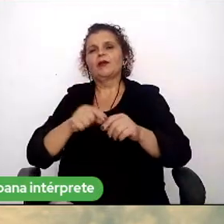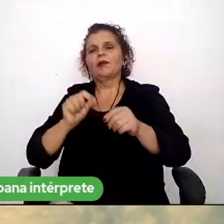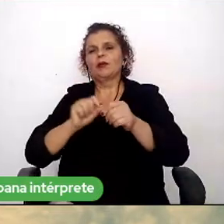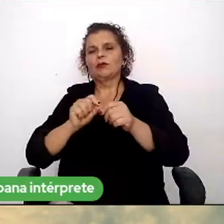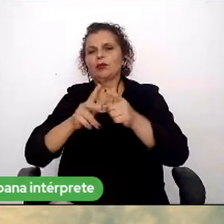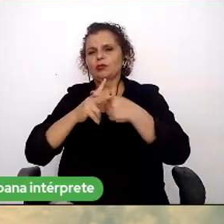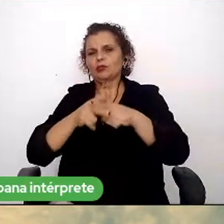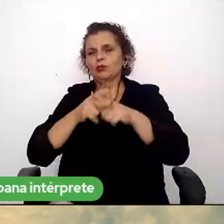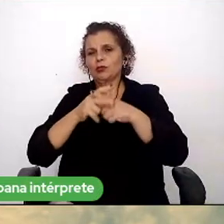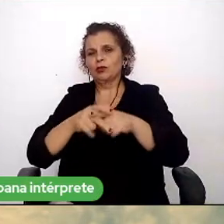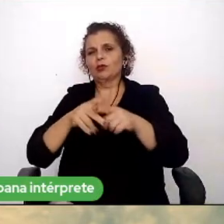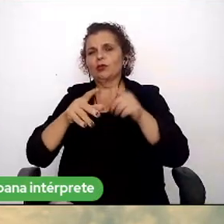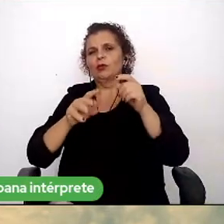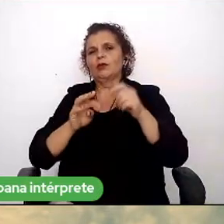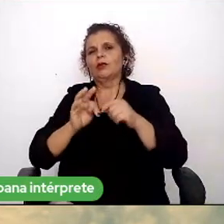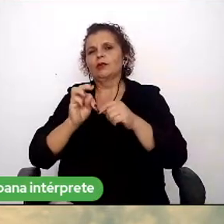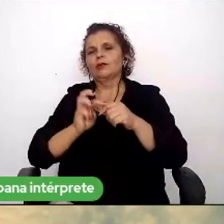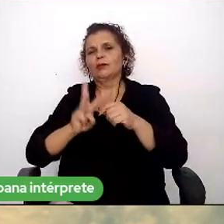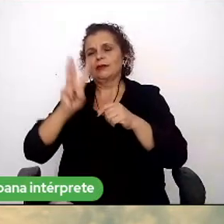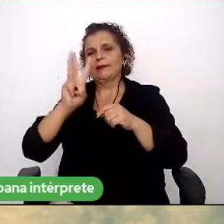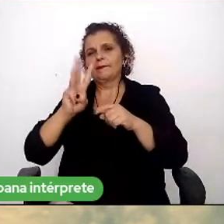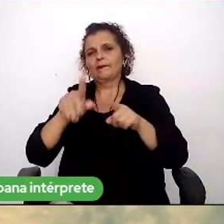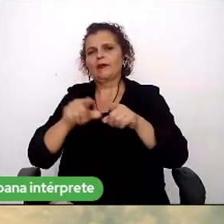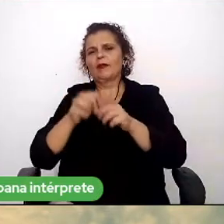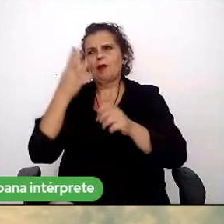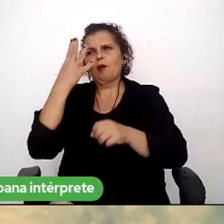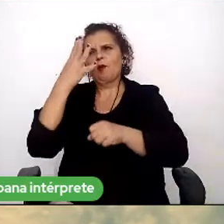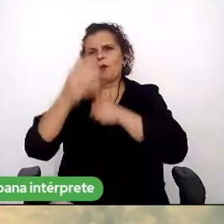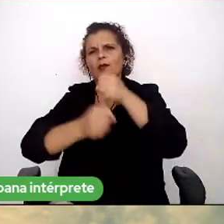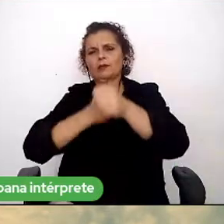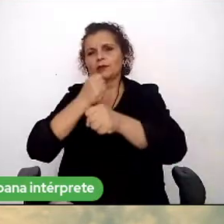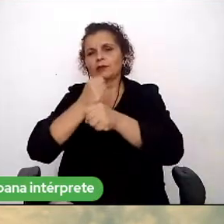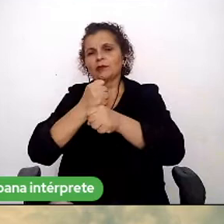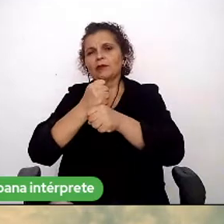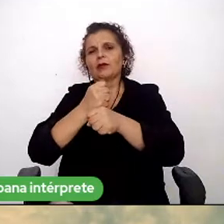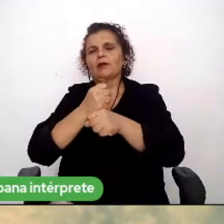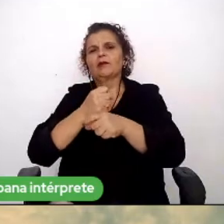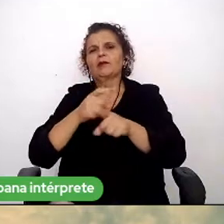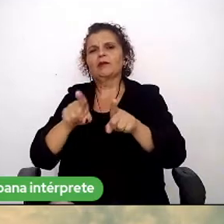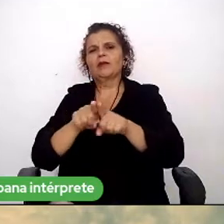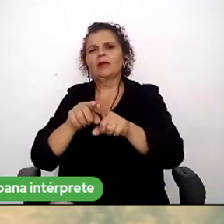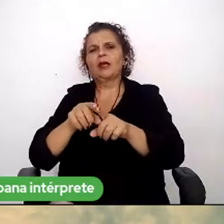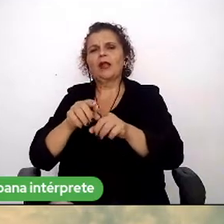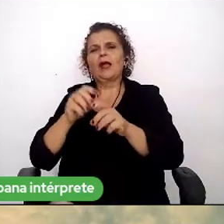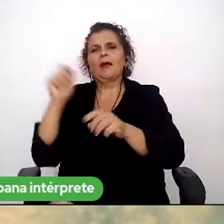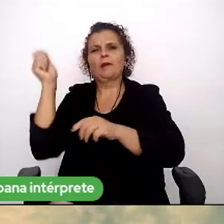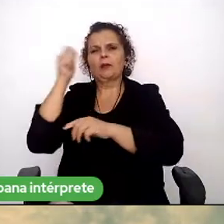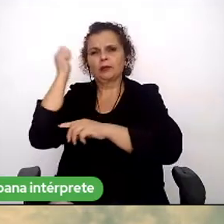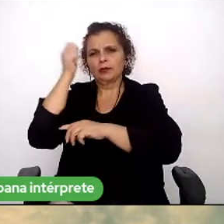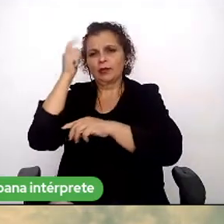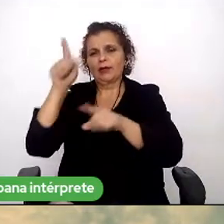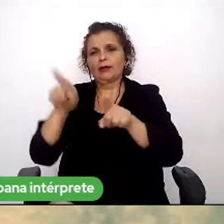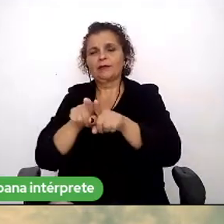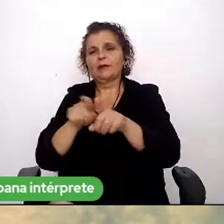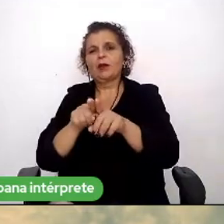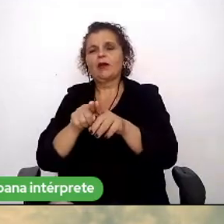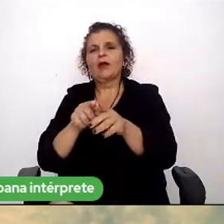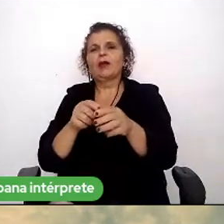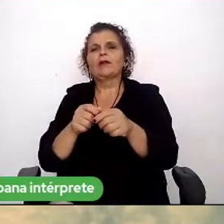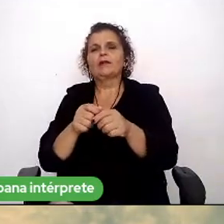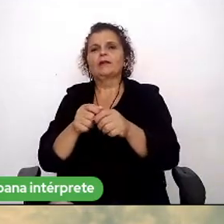na ThoughtWorks, já tem 4 anos e meio. Eu estou na ThoughtWorks de Porto Alegre, diretamente de Porto